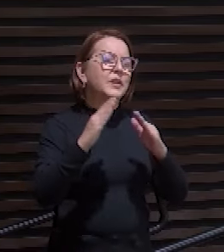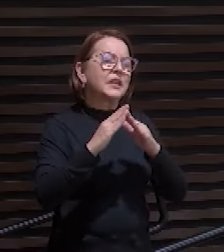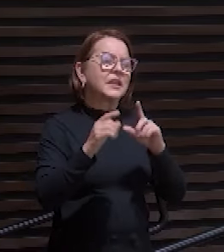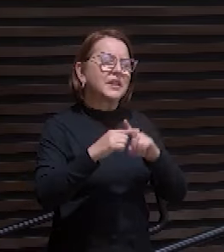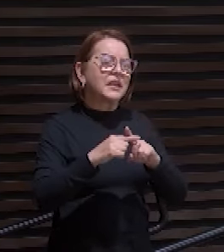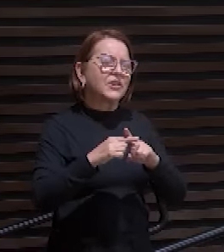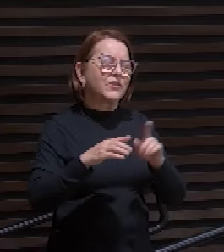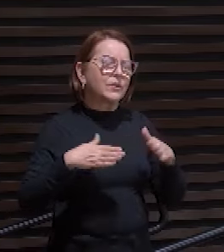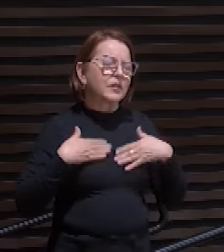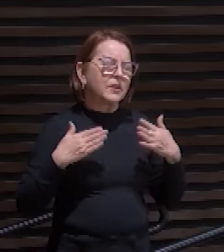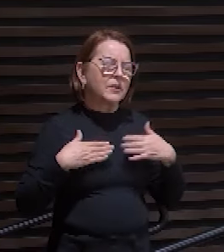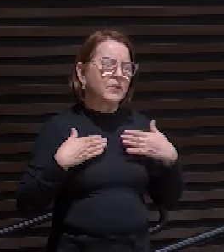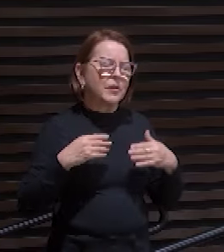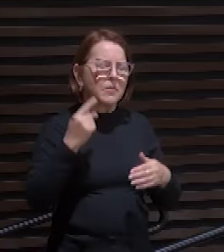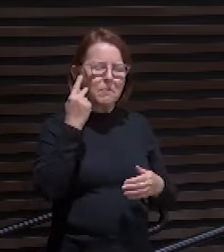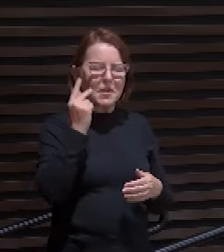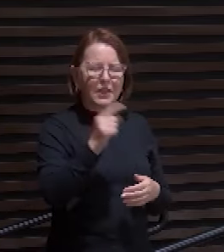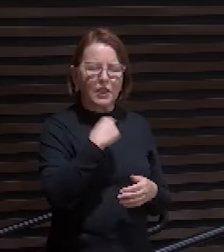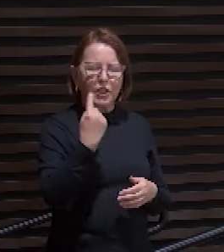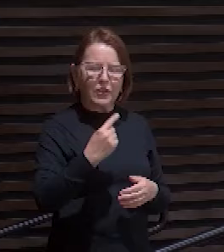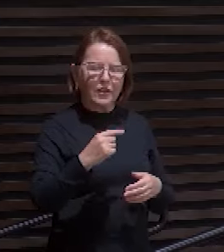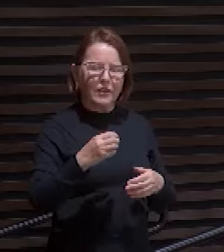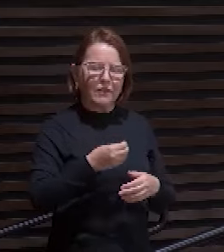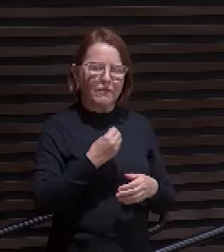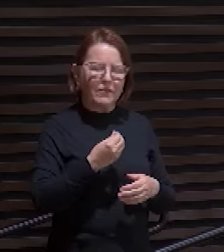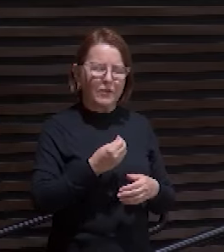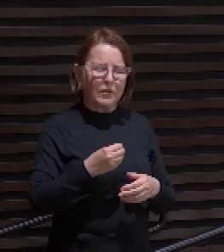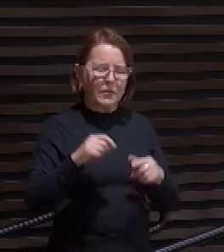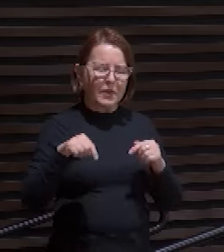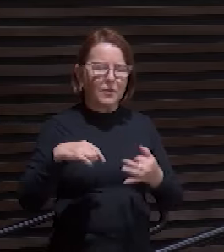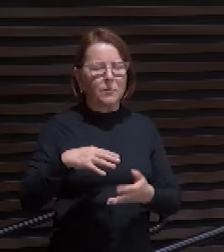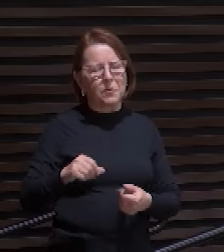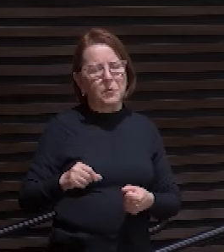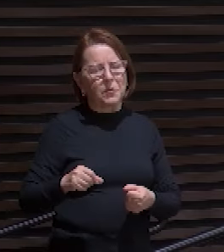que possamos viver nesse mundo de maneira justa, sóbria e